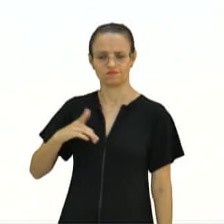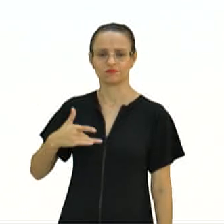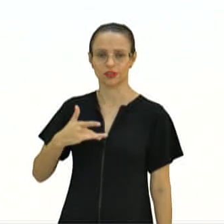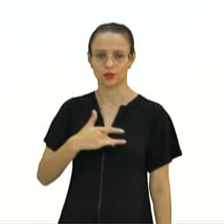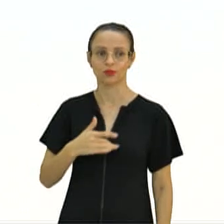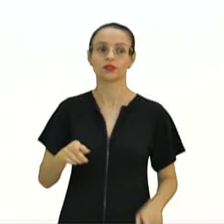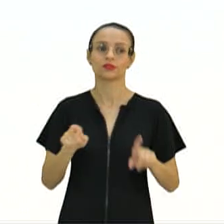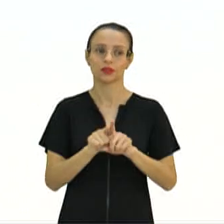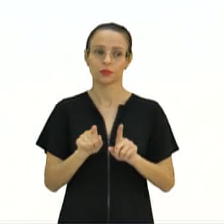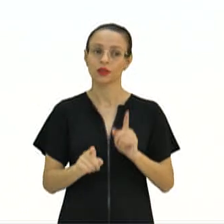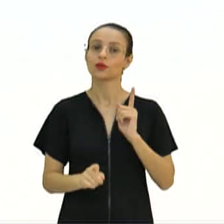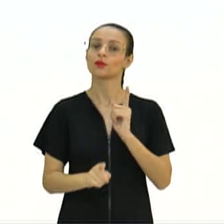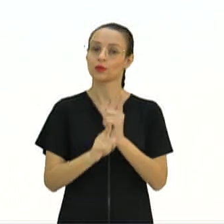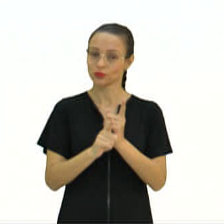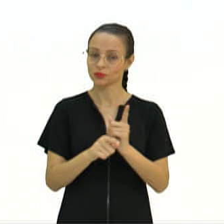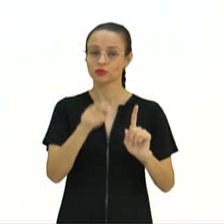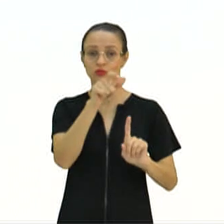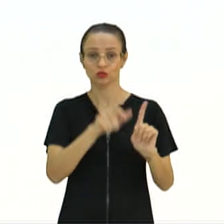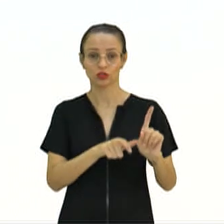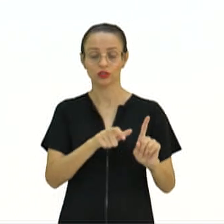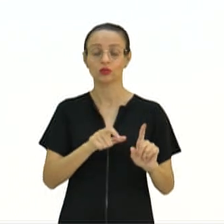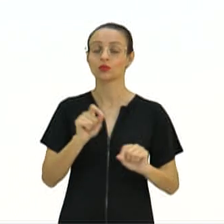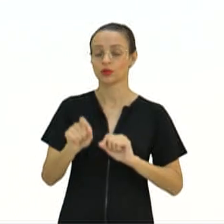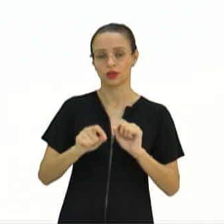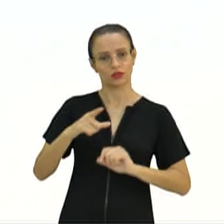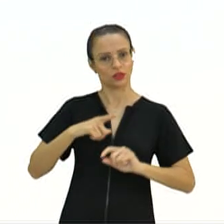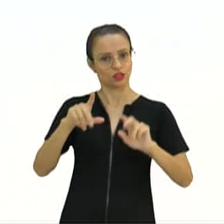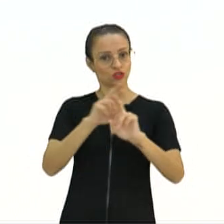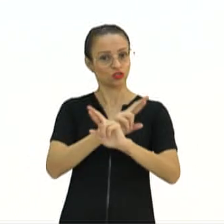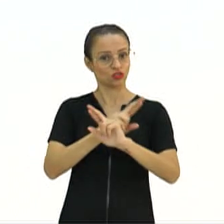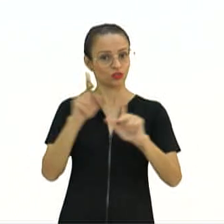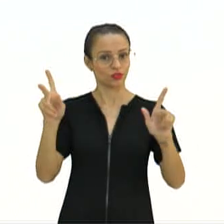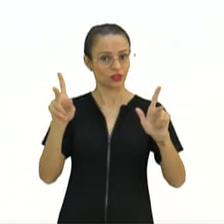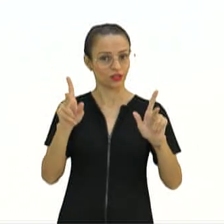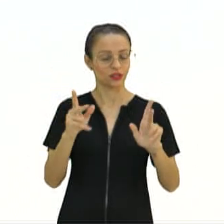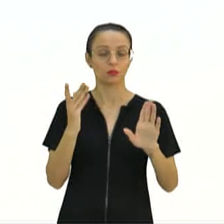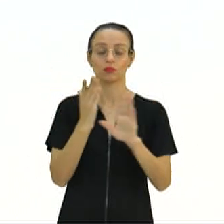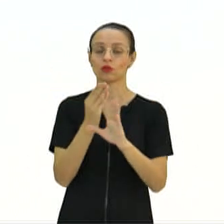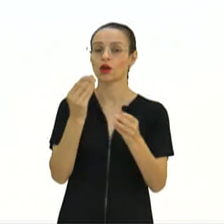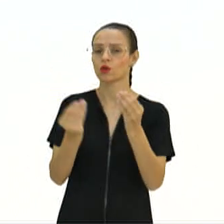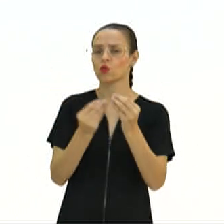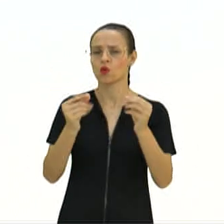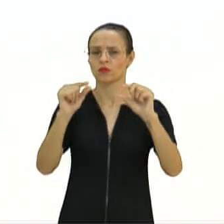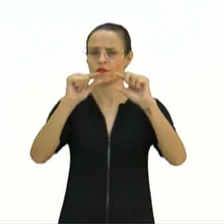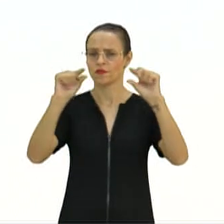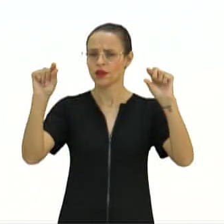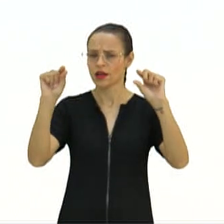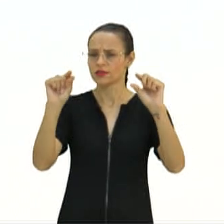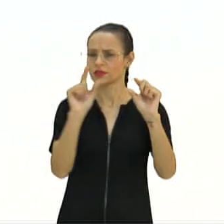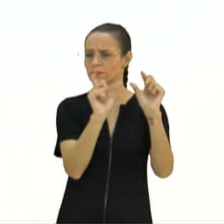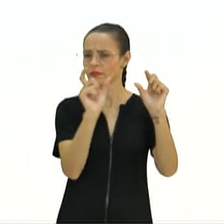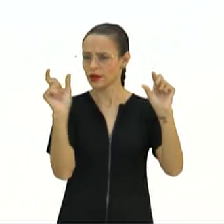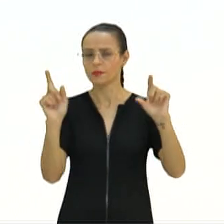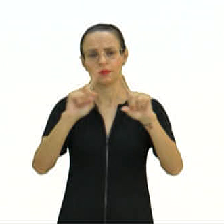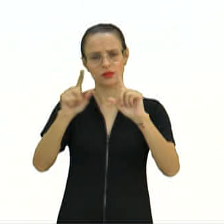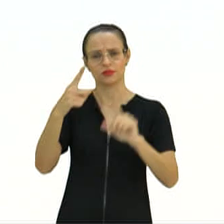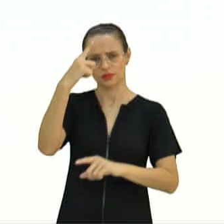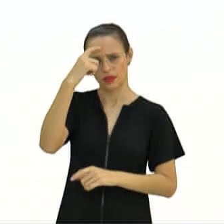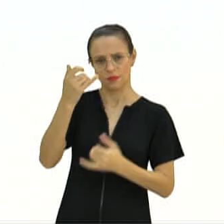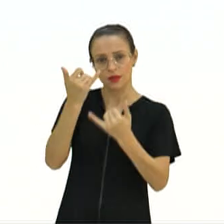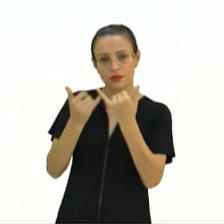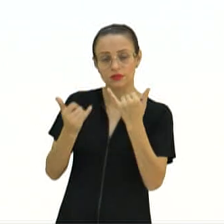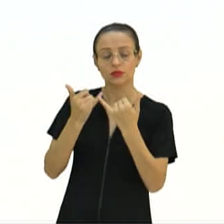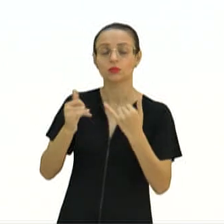Também encontramos um outro sujeito. Há uma diferença pela questão da construção da frase, a ideia é semelhante, mas